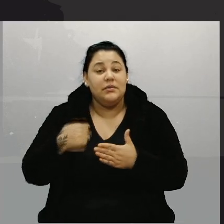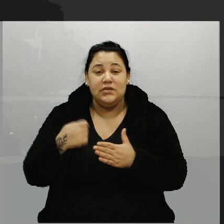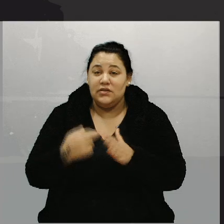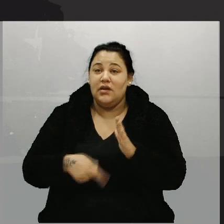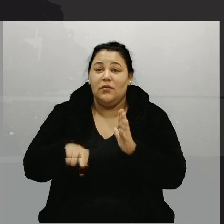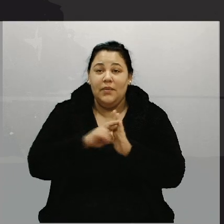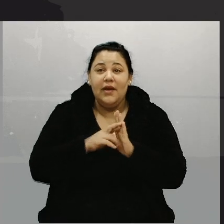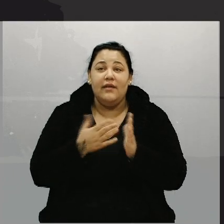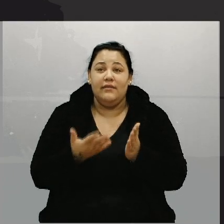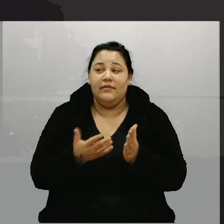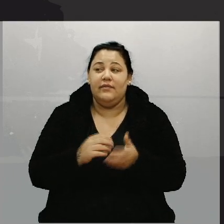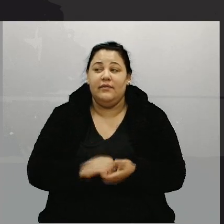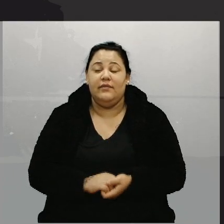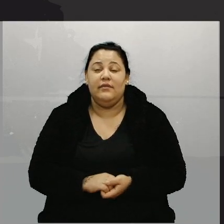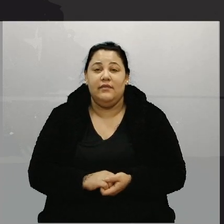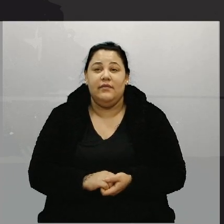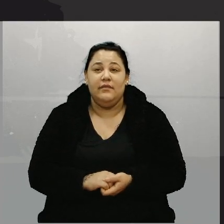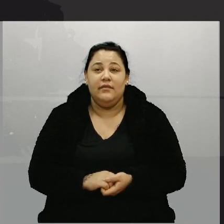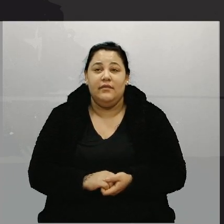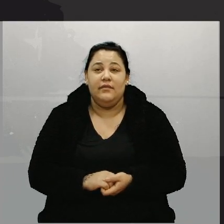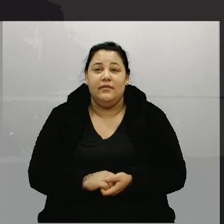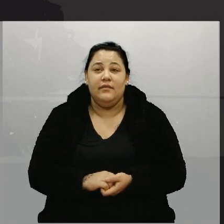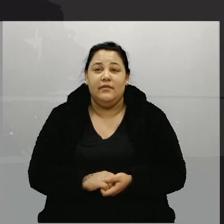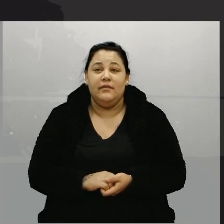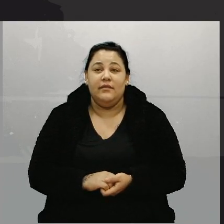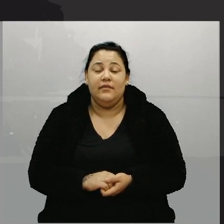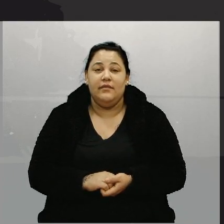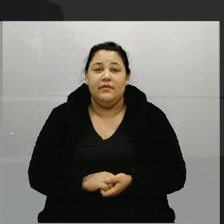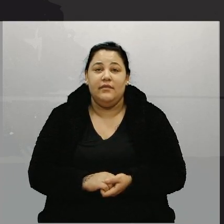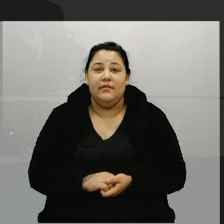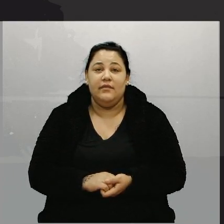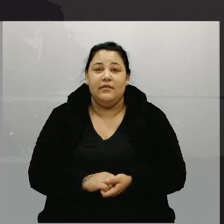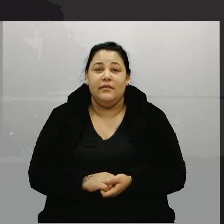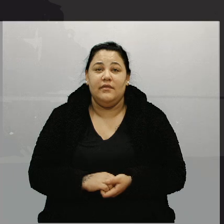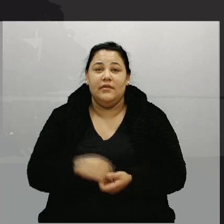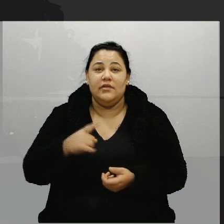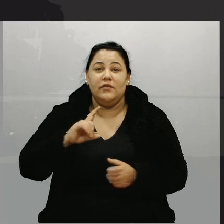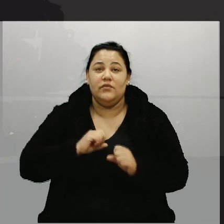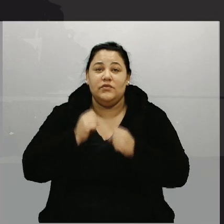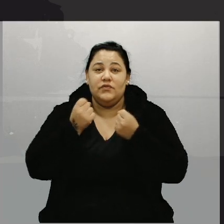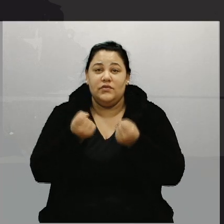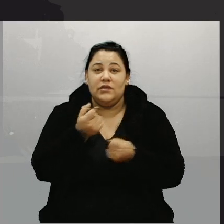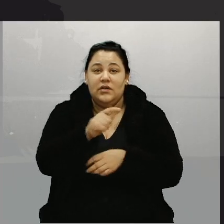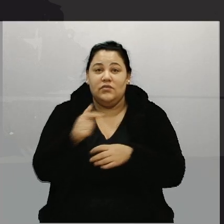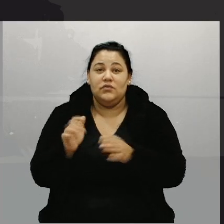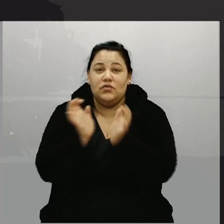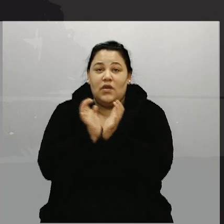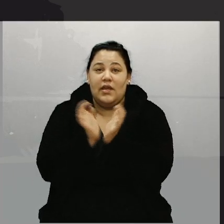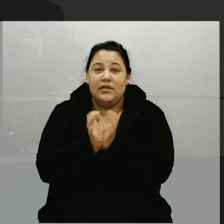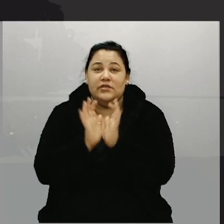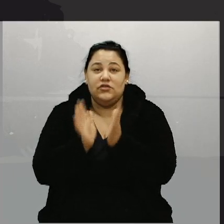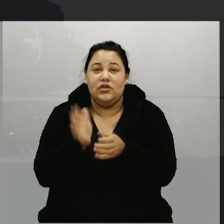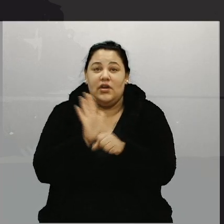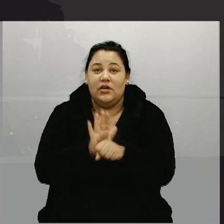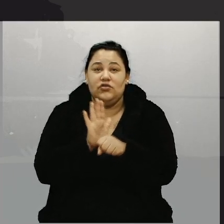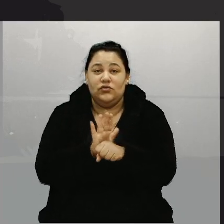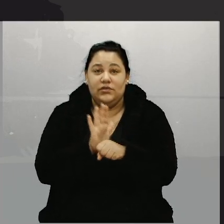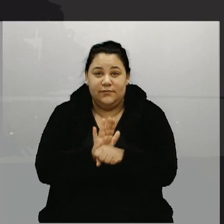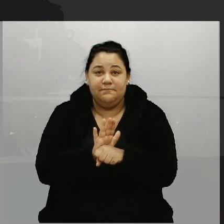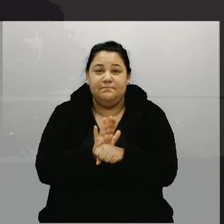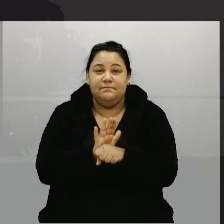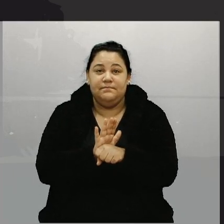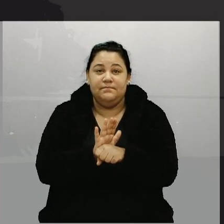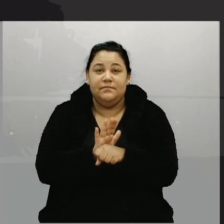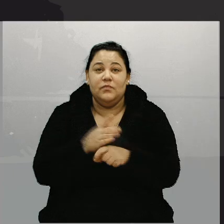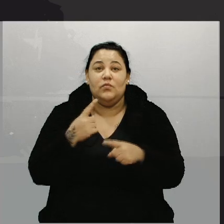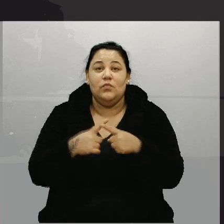lá, Então eu vou me somar aos esforços dos demais colegas que já estão ajudando nessa situação,